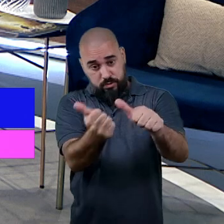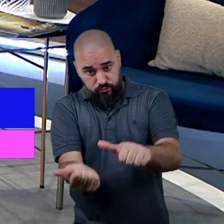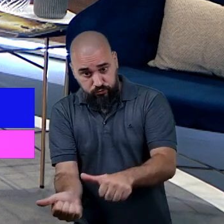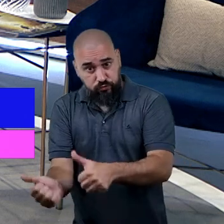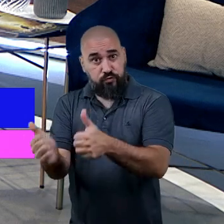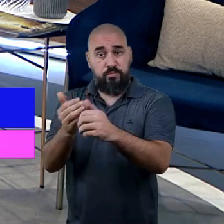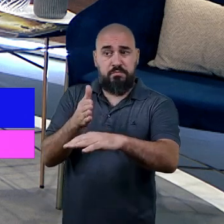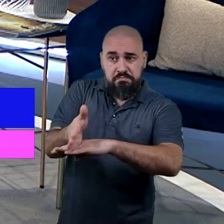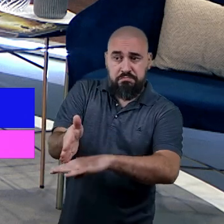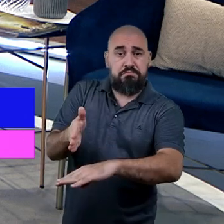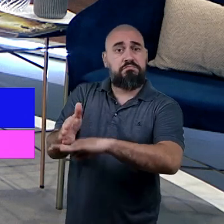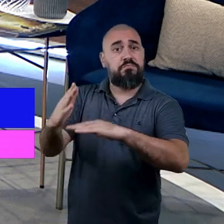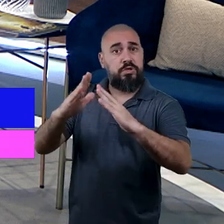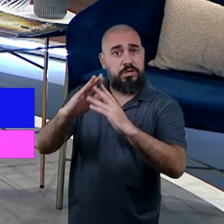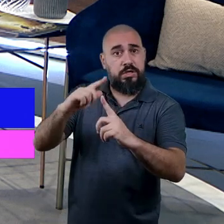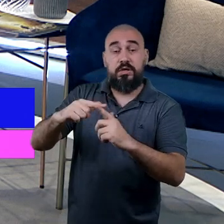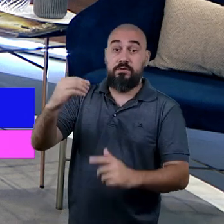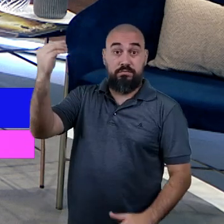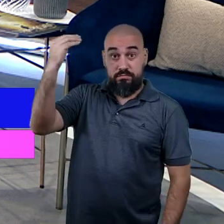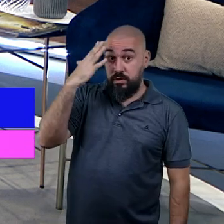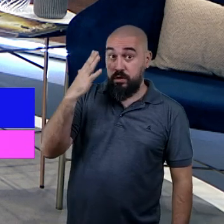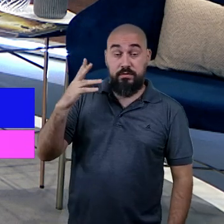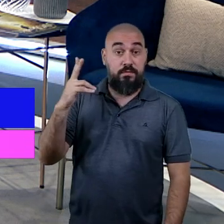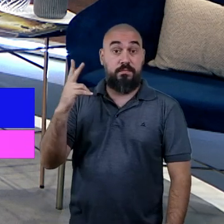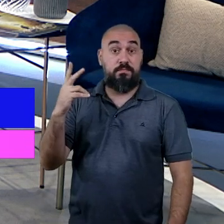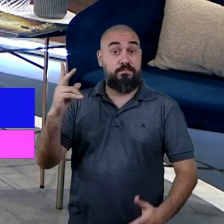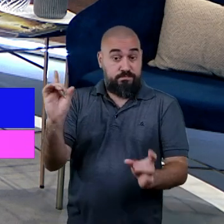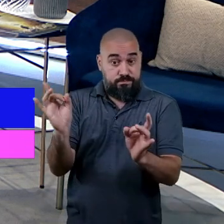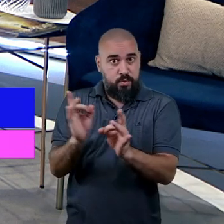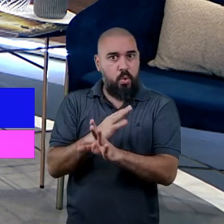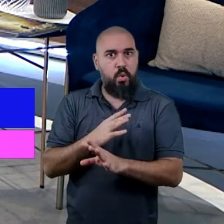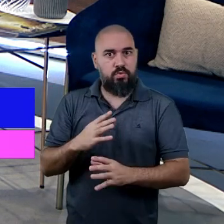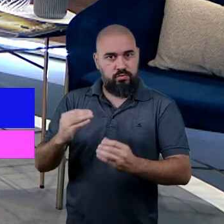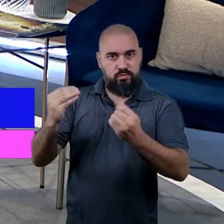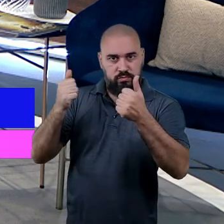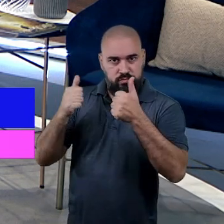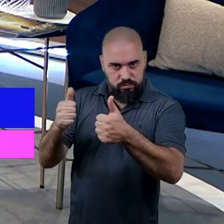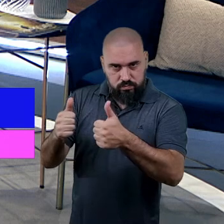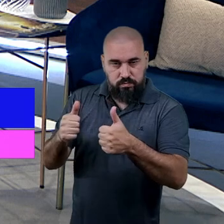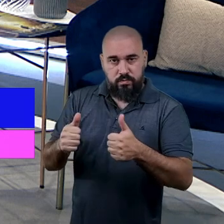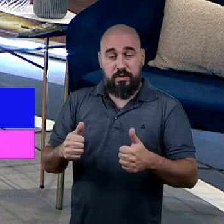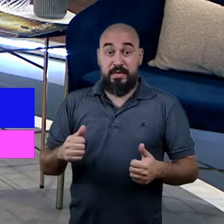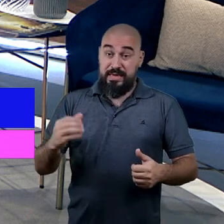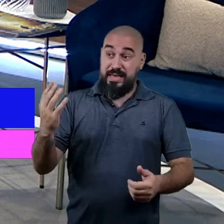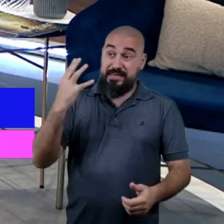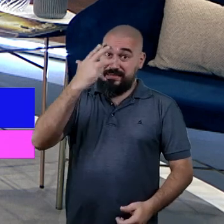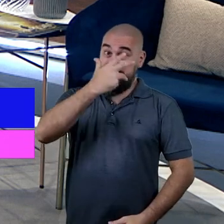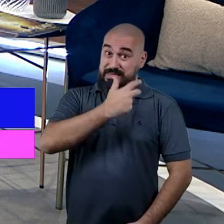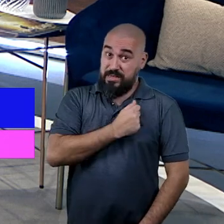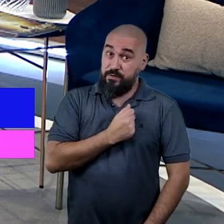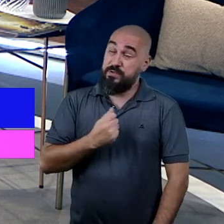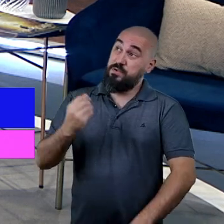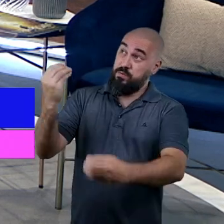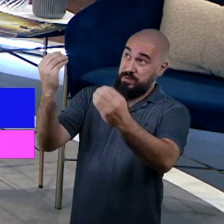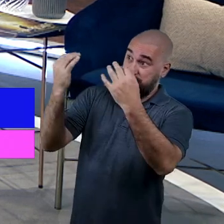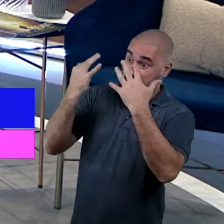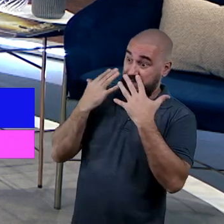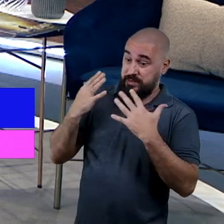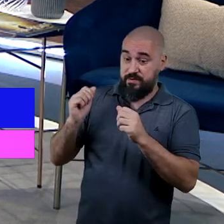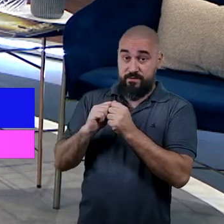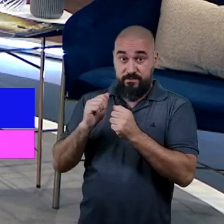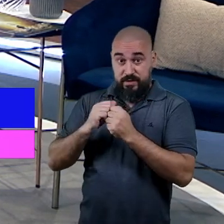então a salvação pela graça se operou em mim. A partir do momento que essa salvação pela graça opera em